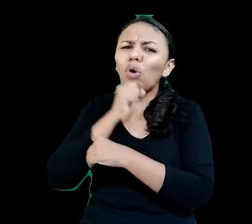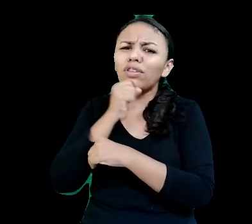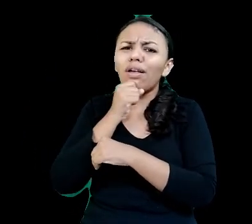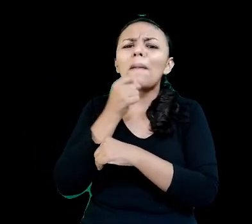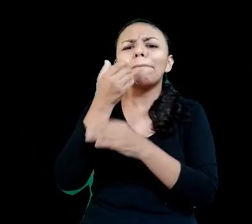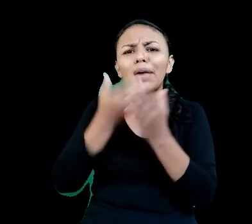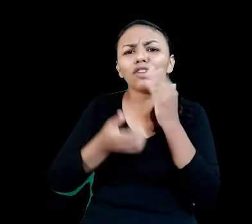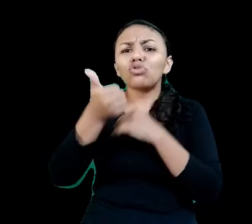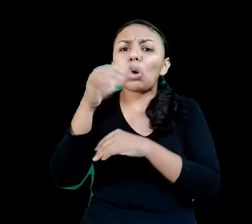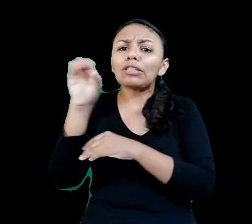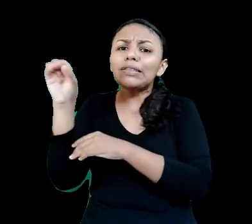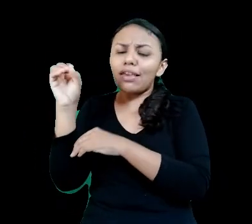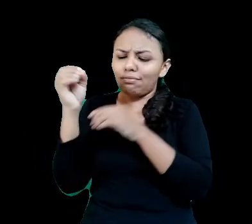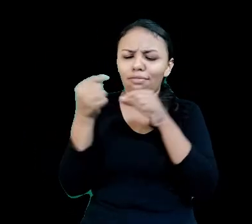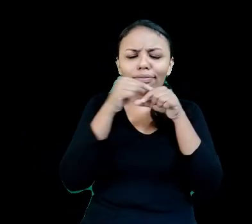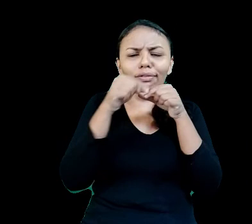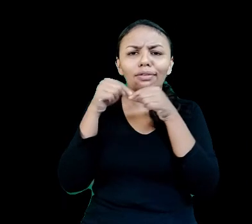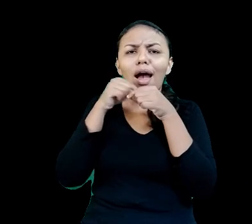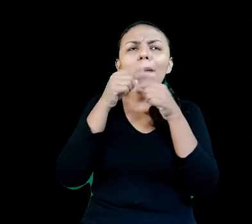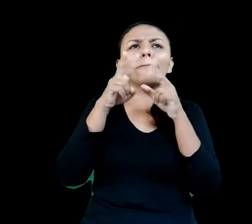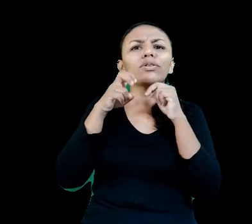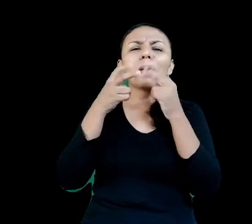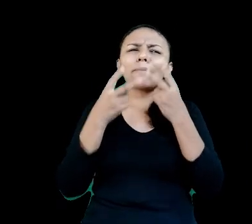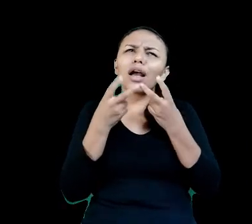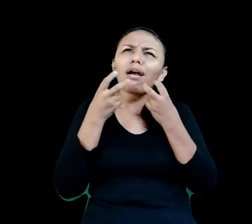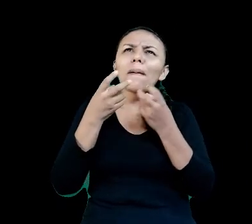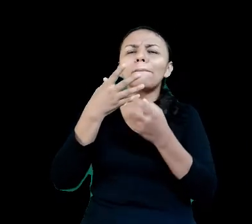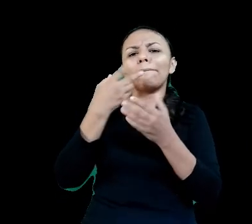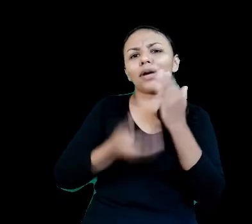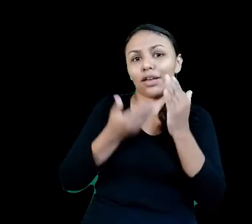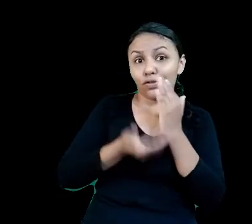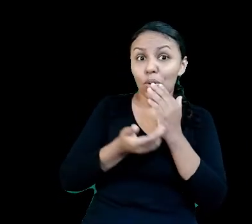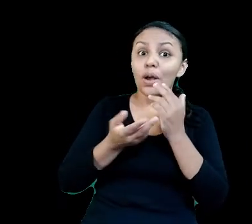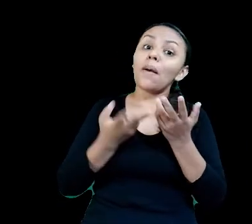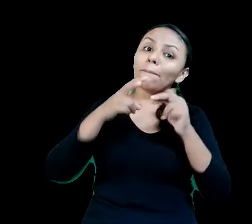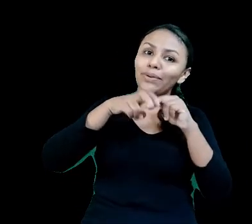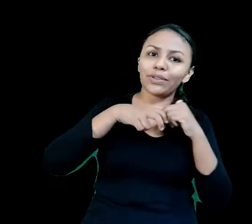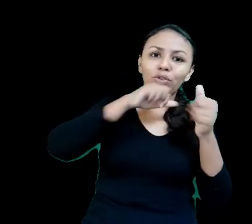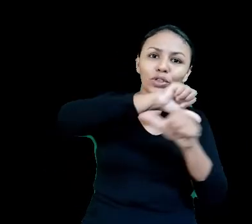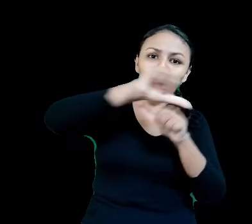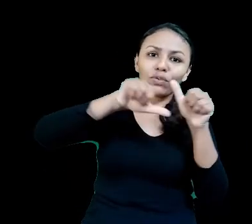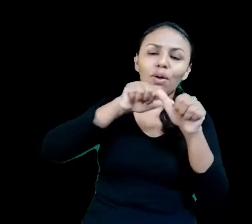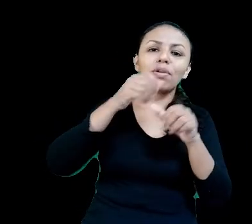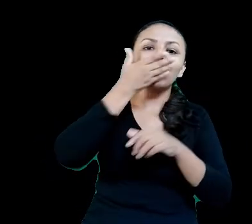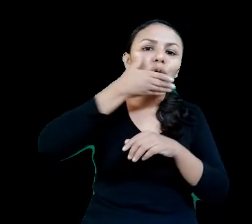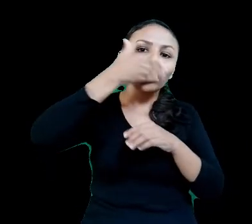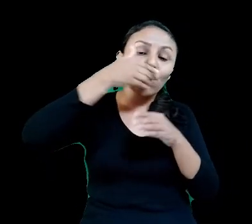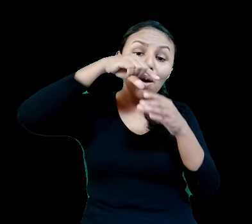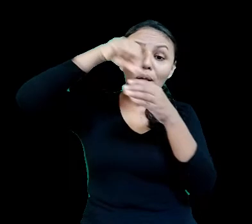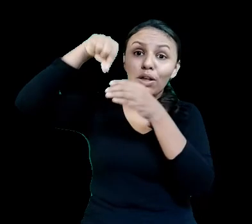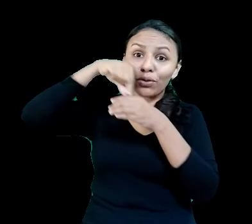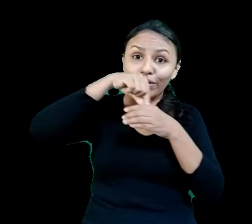vai perdendo essa percepção e muitas vezes ele substitui o açúcar pelo adoçante. E quando ele faz